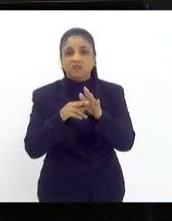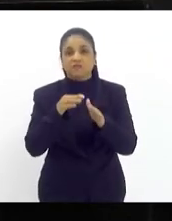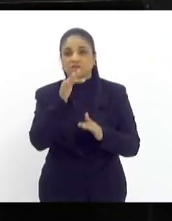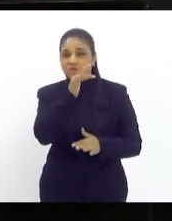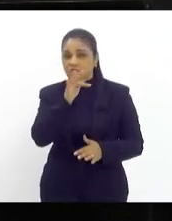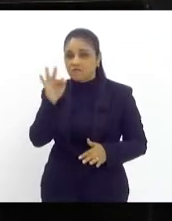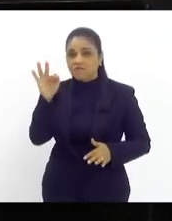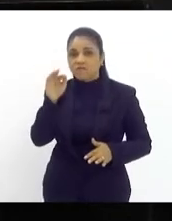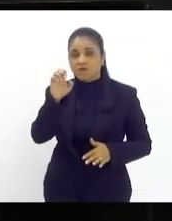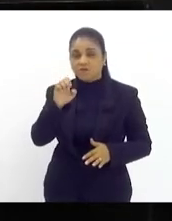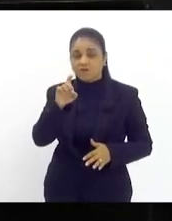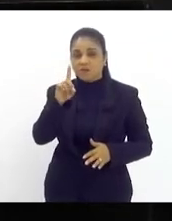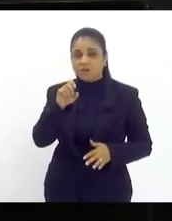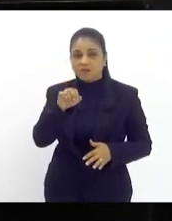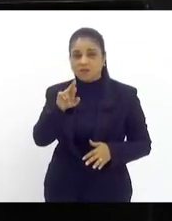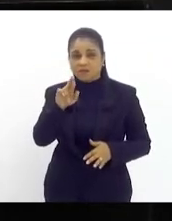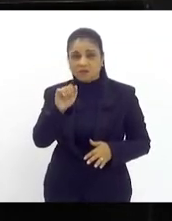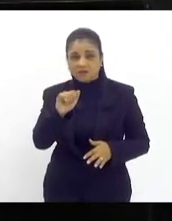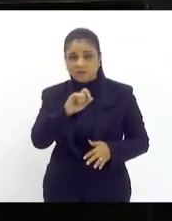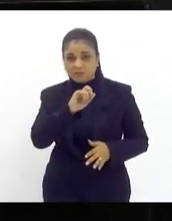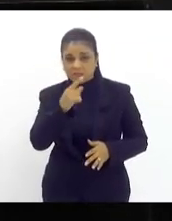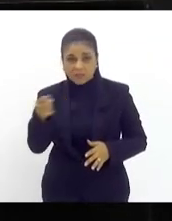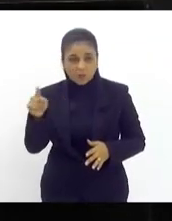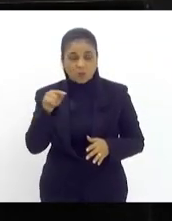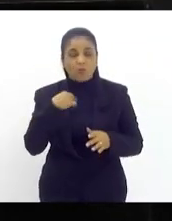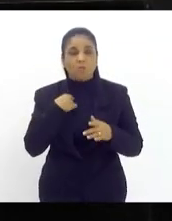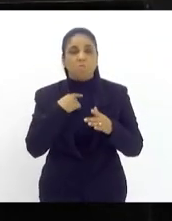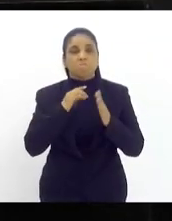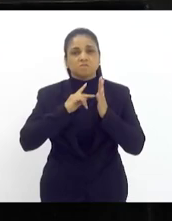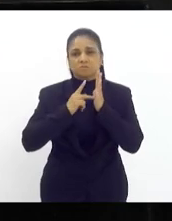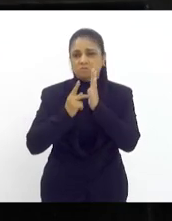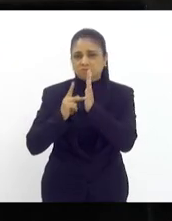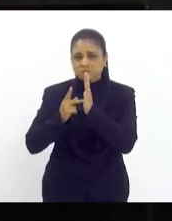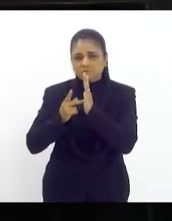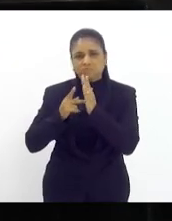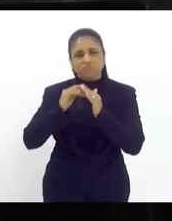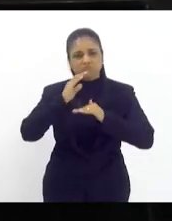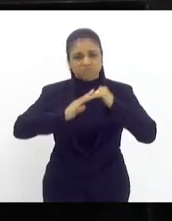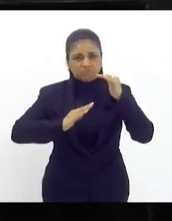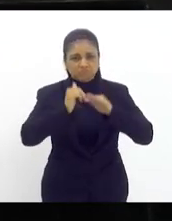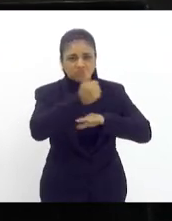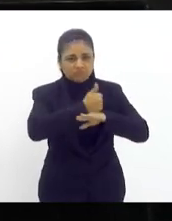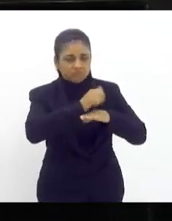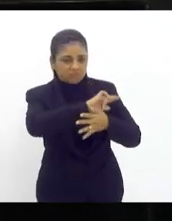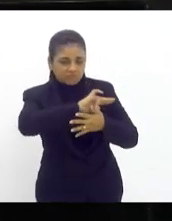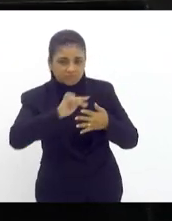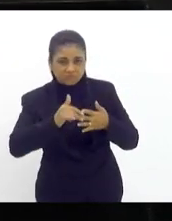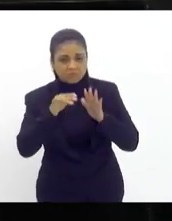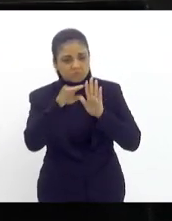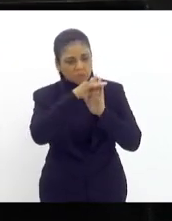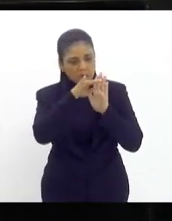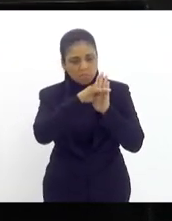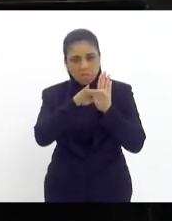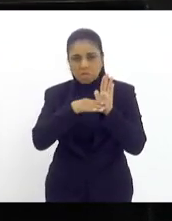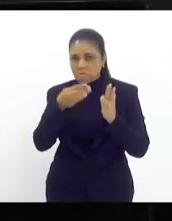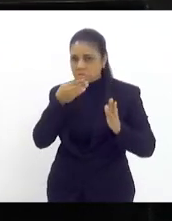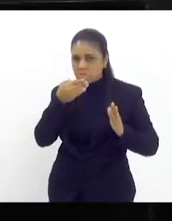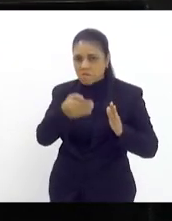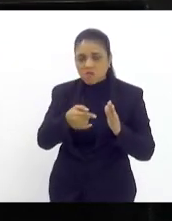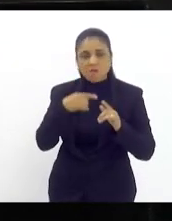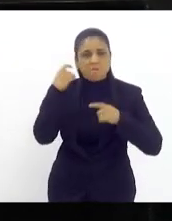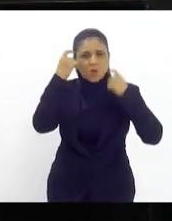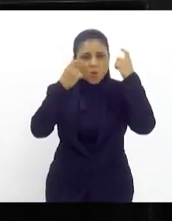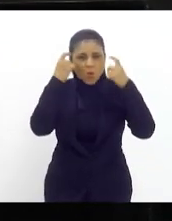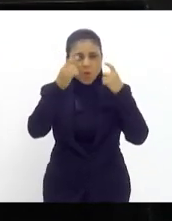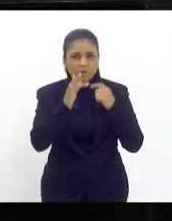de Sindicatos de diversas categorias Professor Josemar reivindicando as suas faltas preocupados com o futuro do Estado